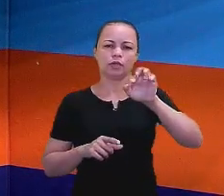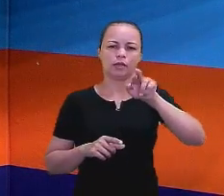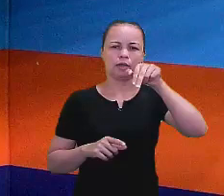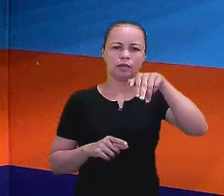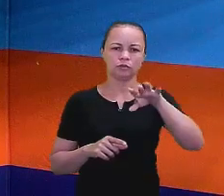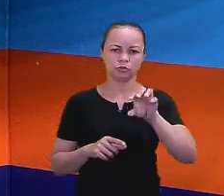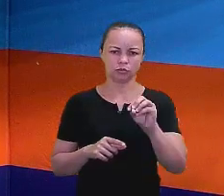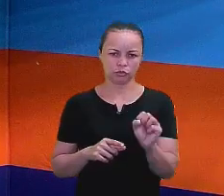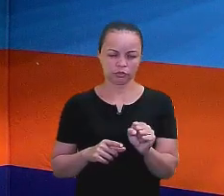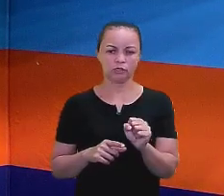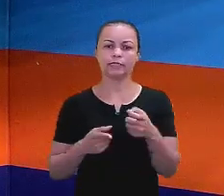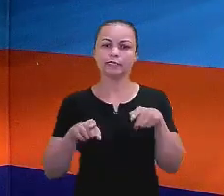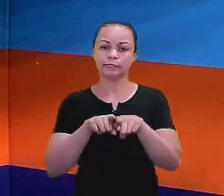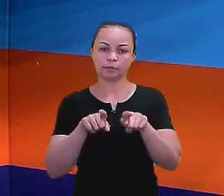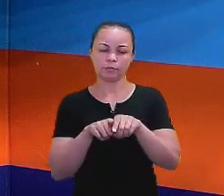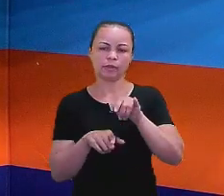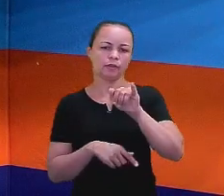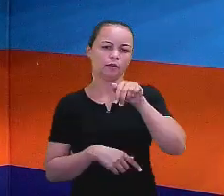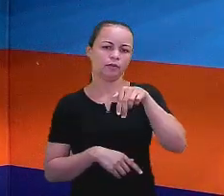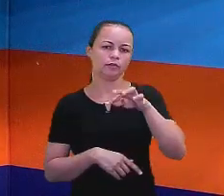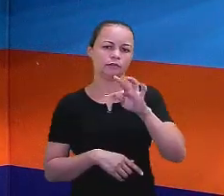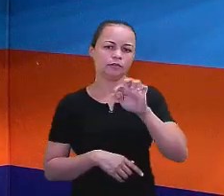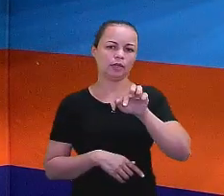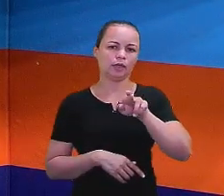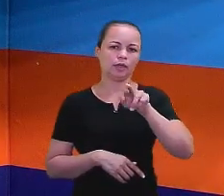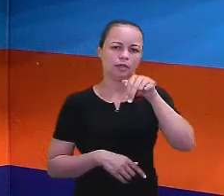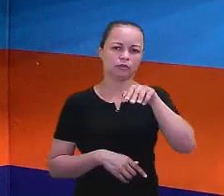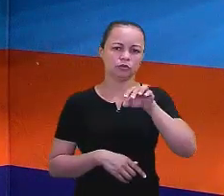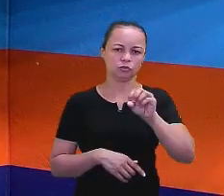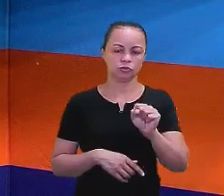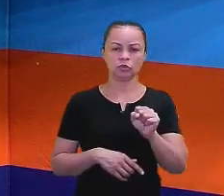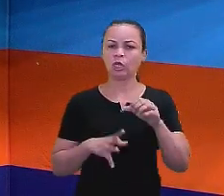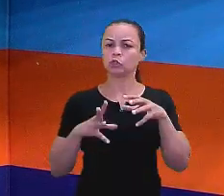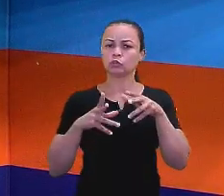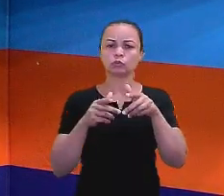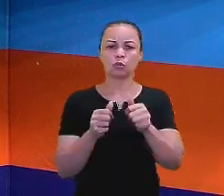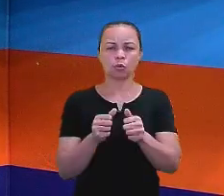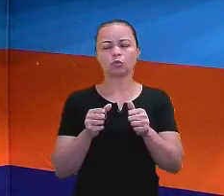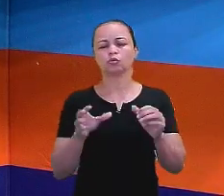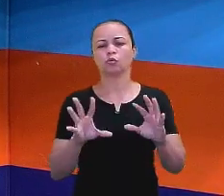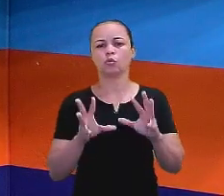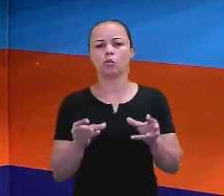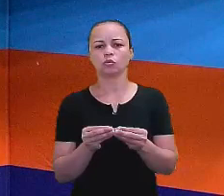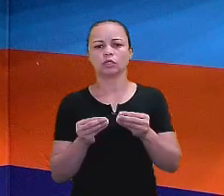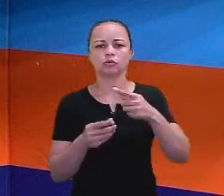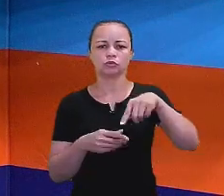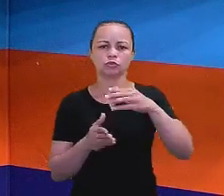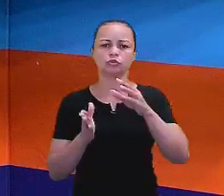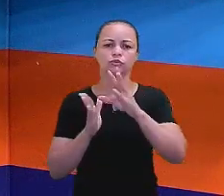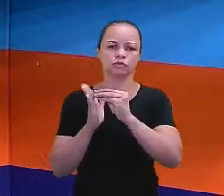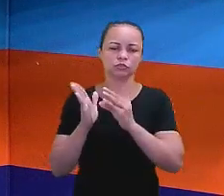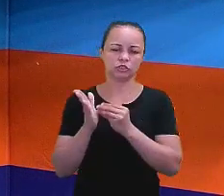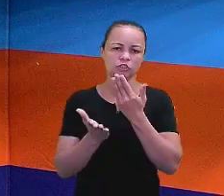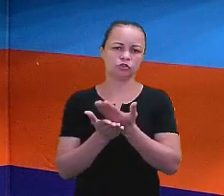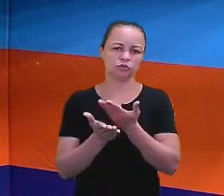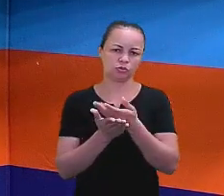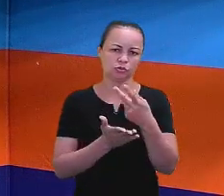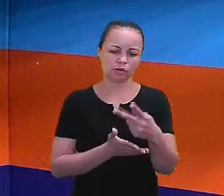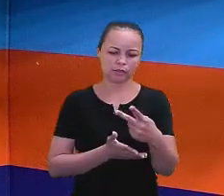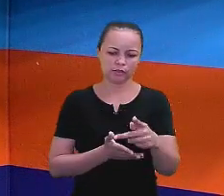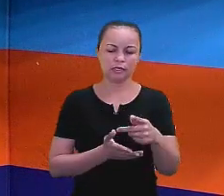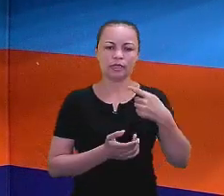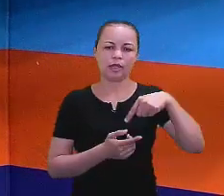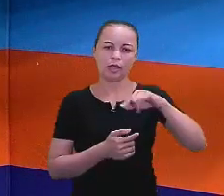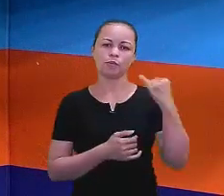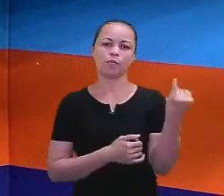as medidas quando eles são congruentes, todo aquele conteúdo que a gente já trouxe aqui, que é importante vocês debaterem com os professores, tá?